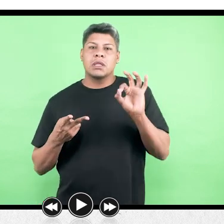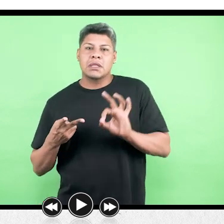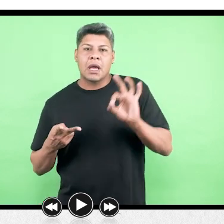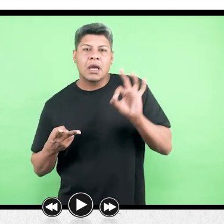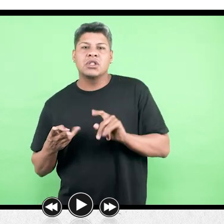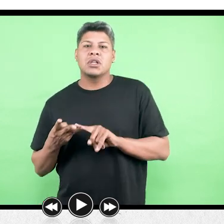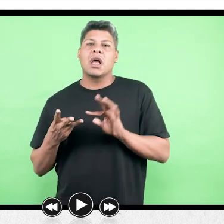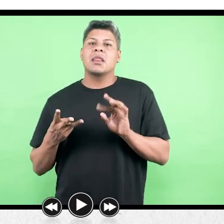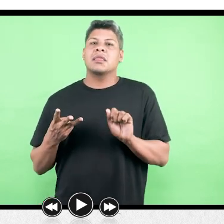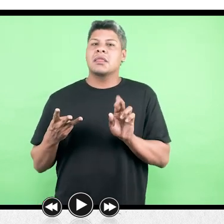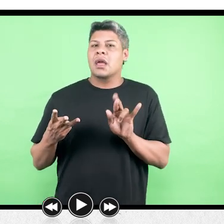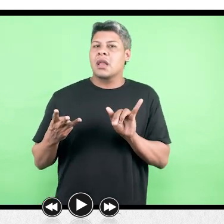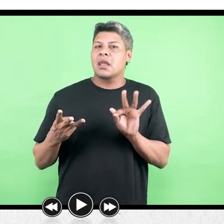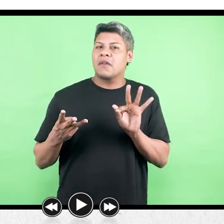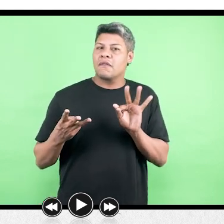tarifa, têm